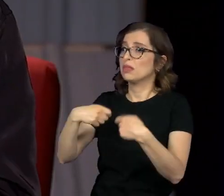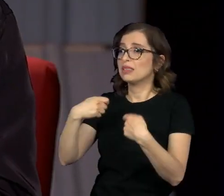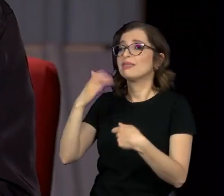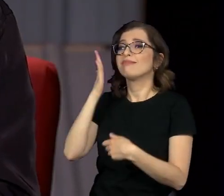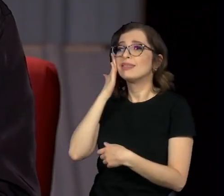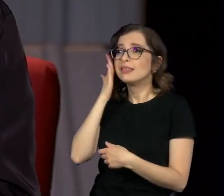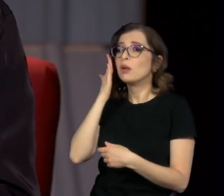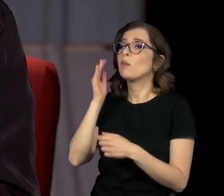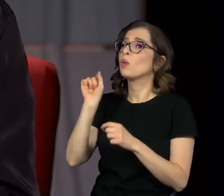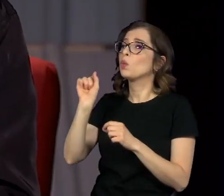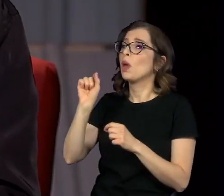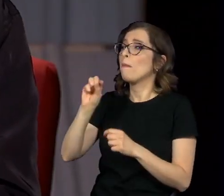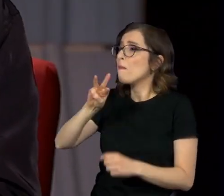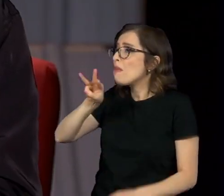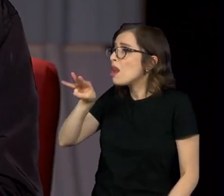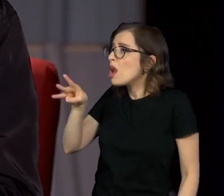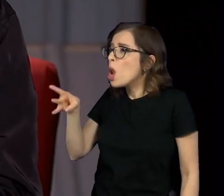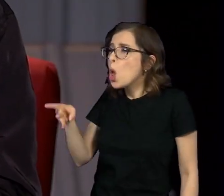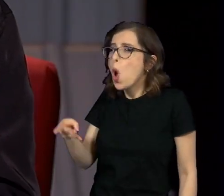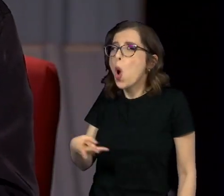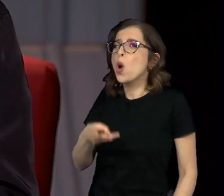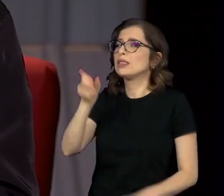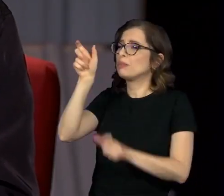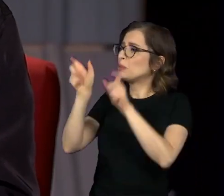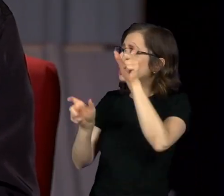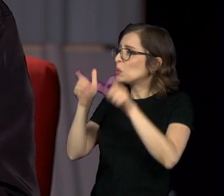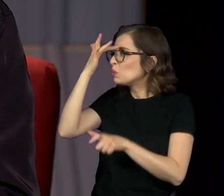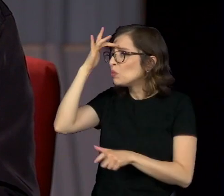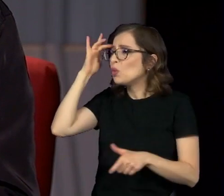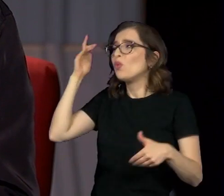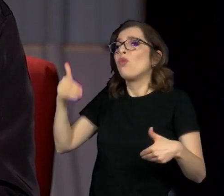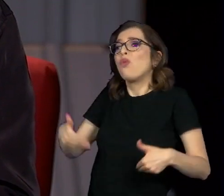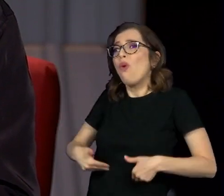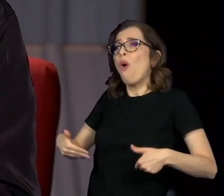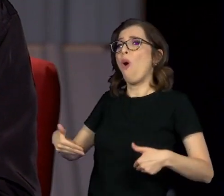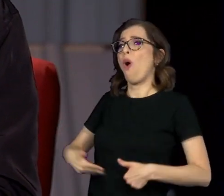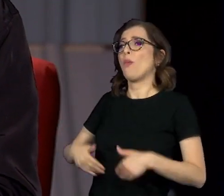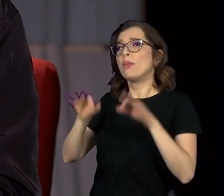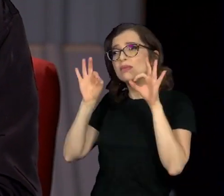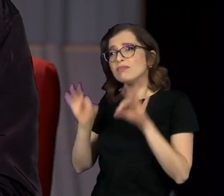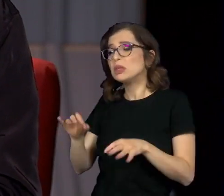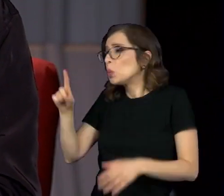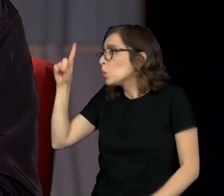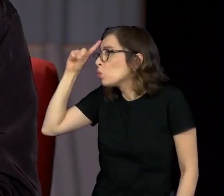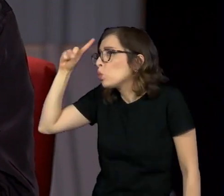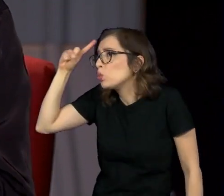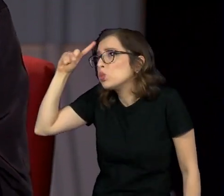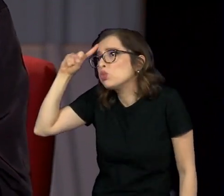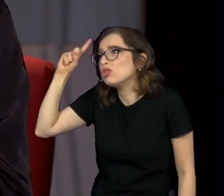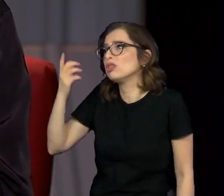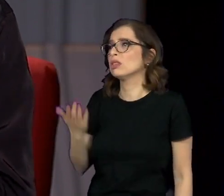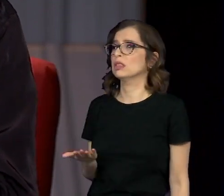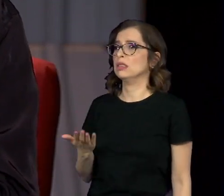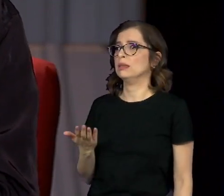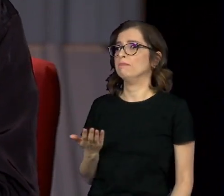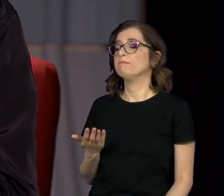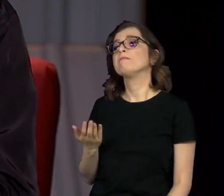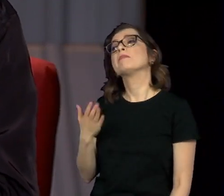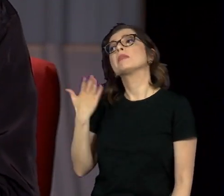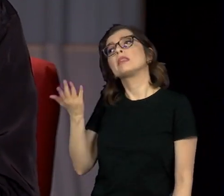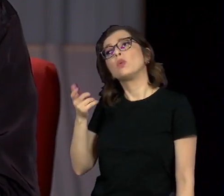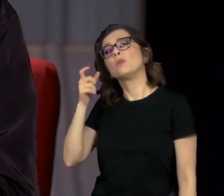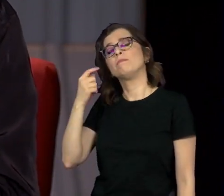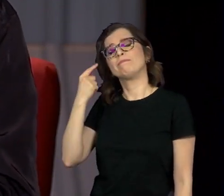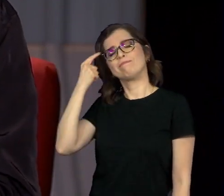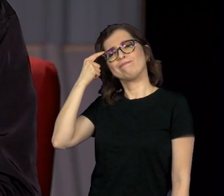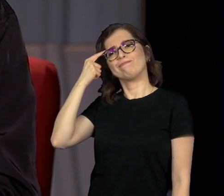são milhões e milhões de pessoas que passam fome todos os dias. E é muito curioso, porque se por